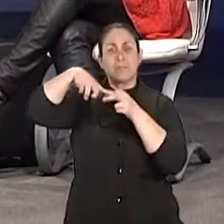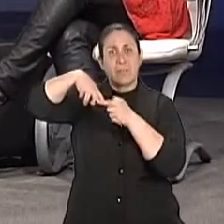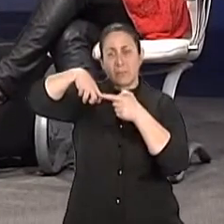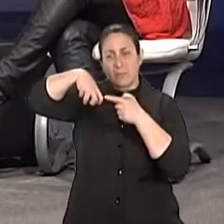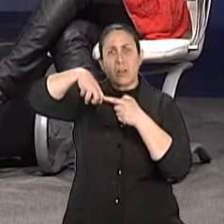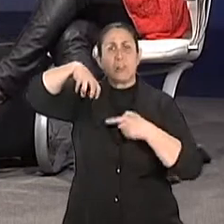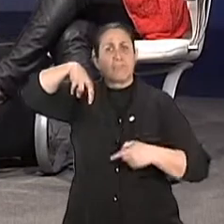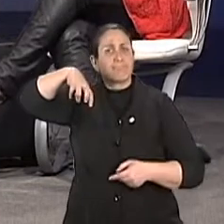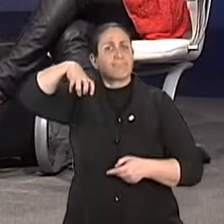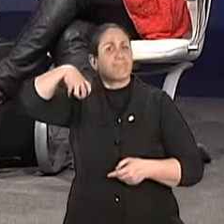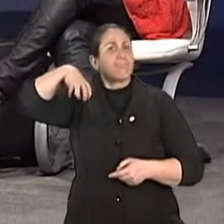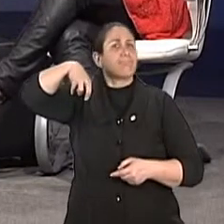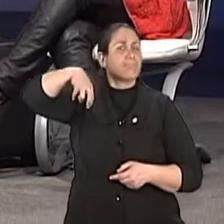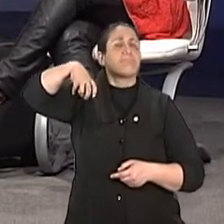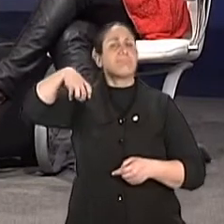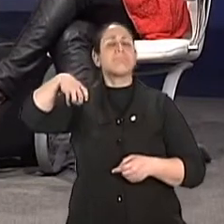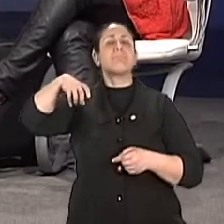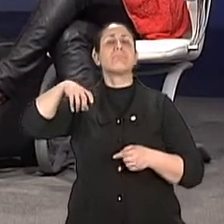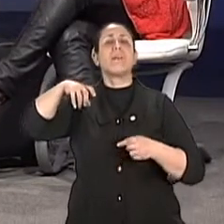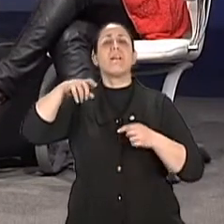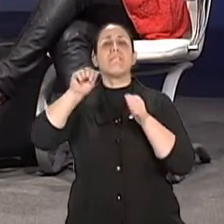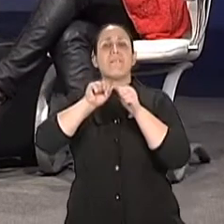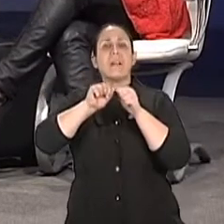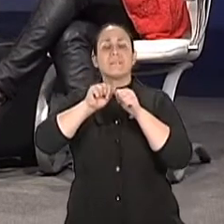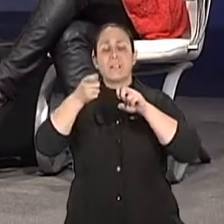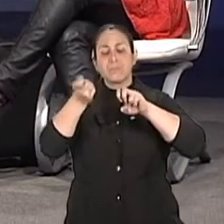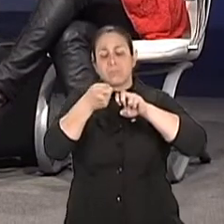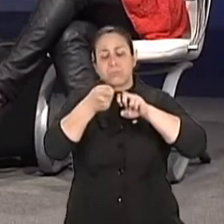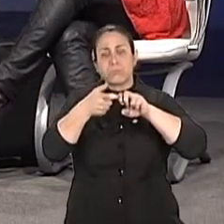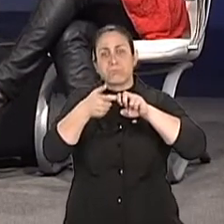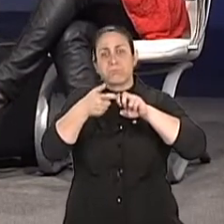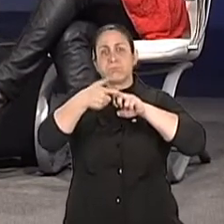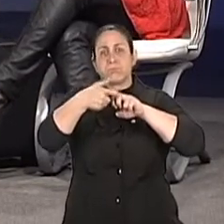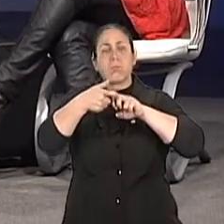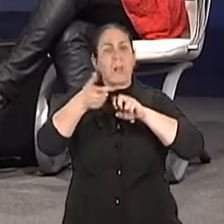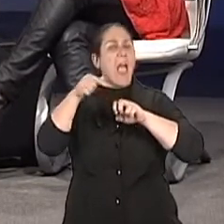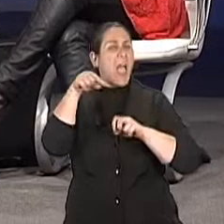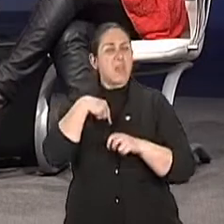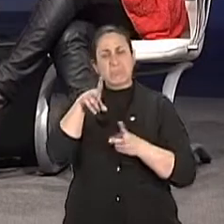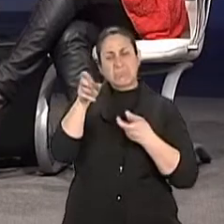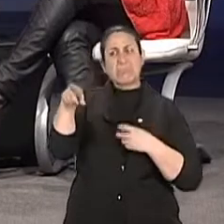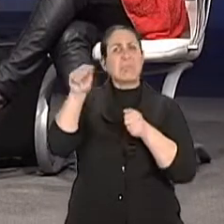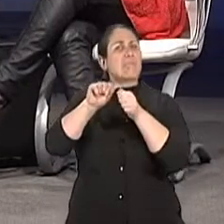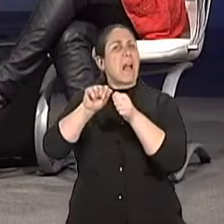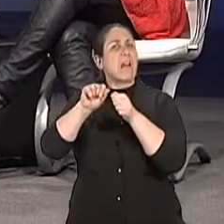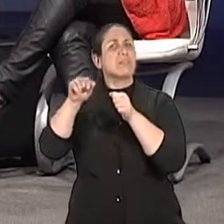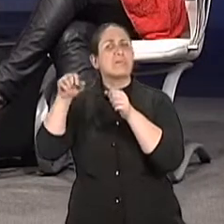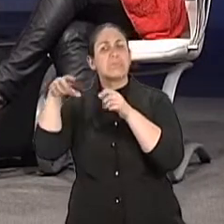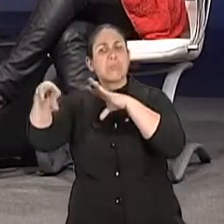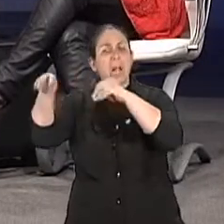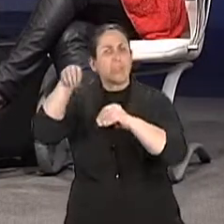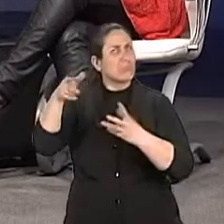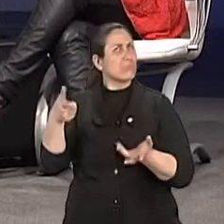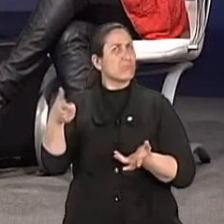nas articulações principalmente. Essas batidinhas movimentam os músculos e faziam massagem nos ossos, é isso? Olha, é uma boa